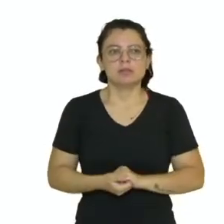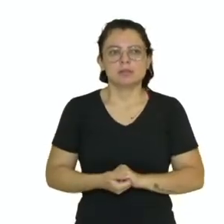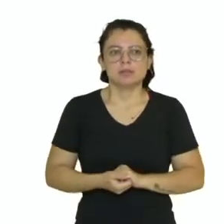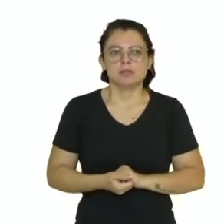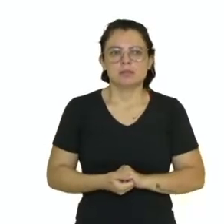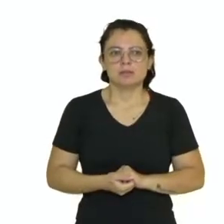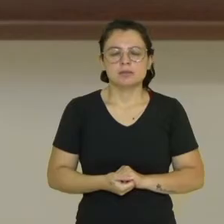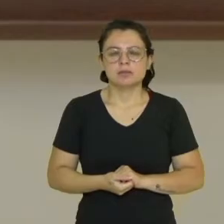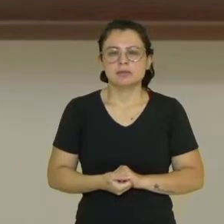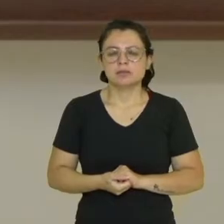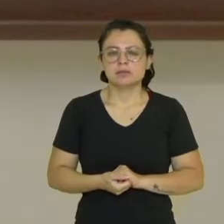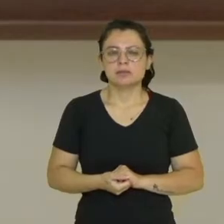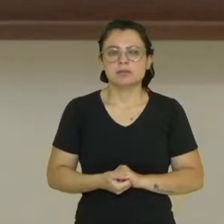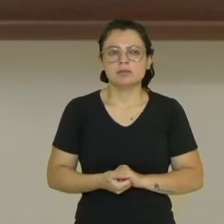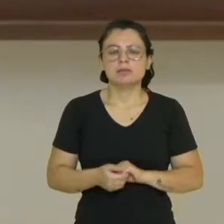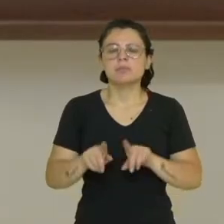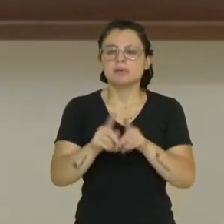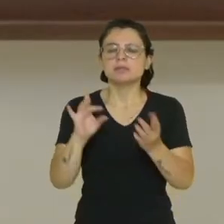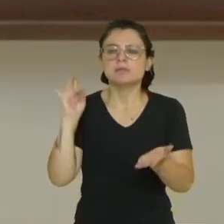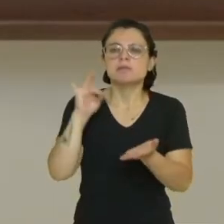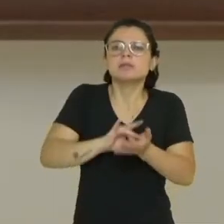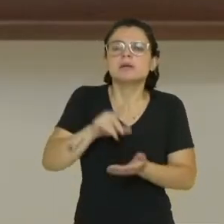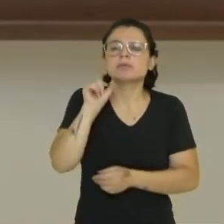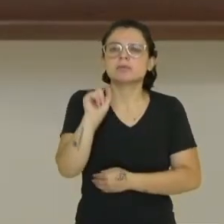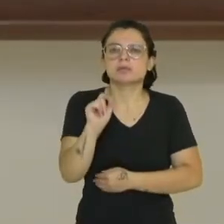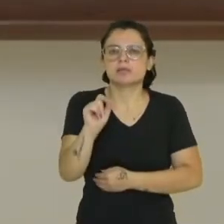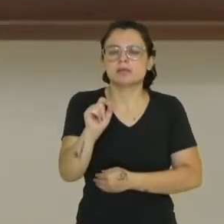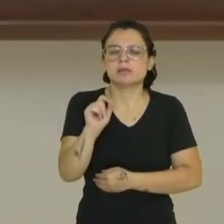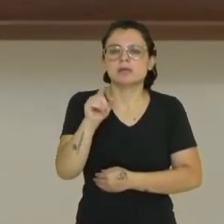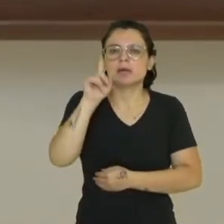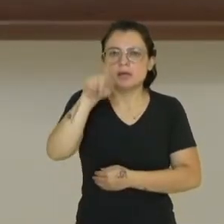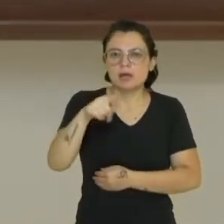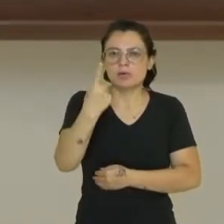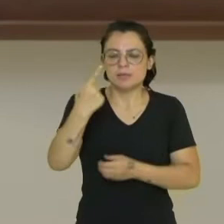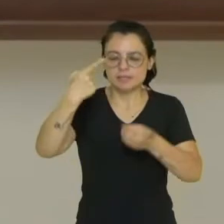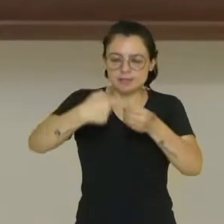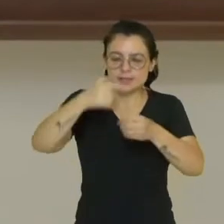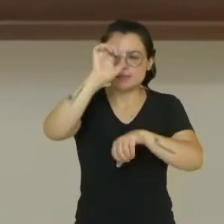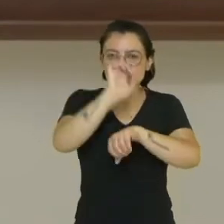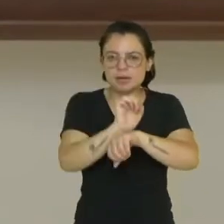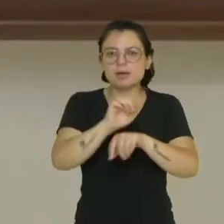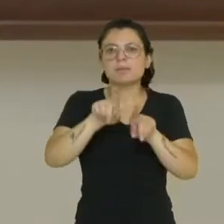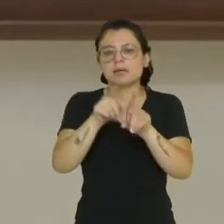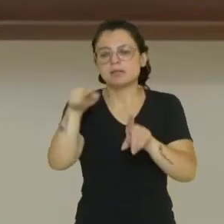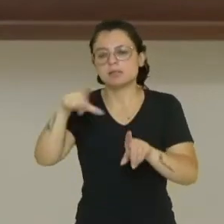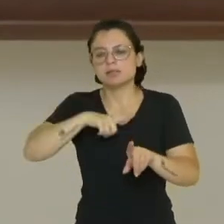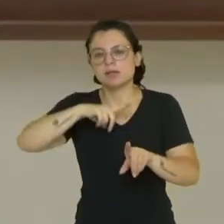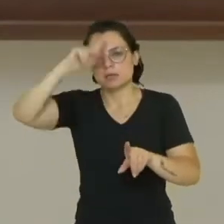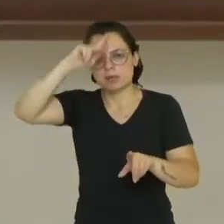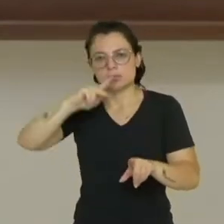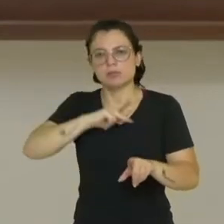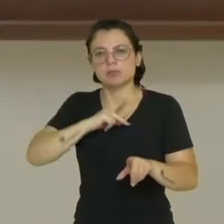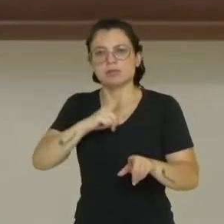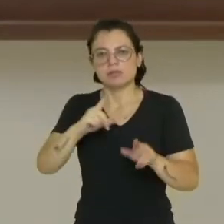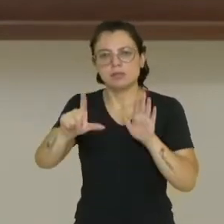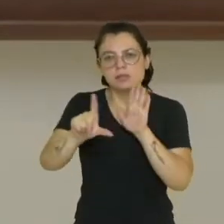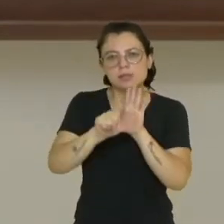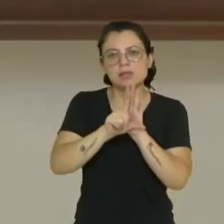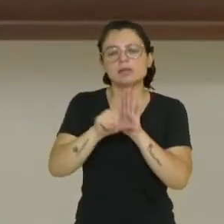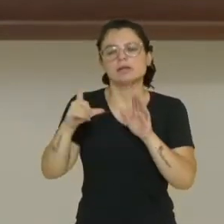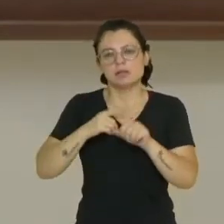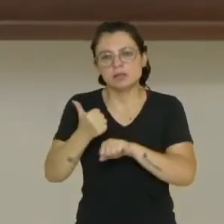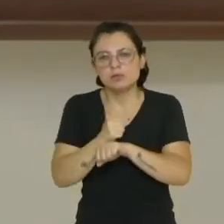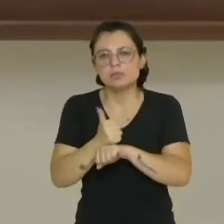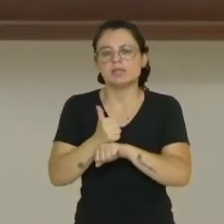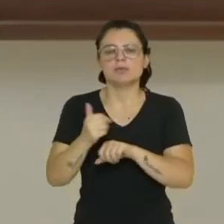houvesse uma. Então, na verdade, eram cidades-estado, por quê? Porque tinha essa autonomia, tinham suas leis e o domínio